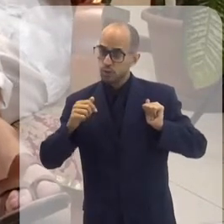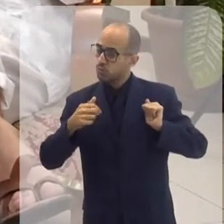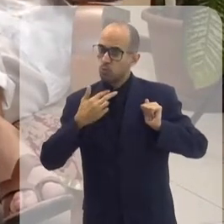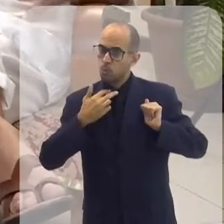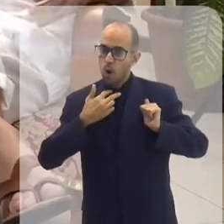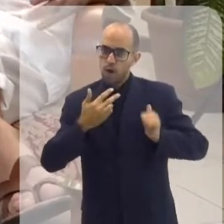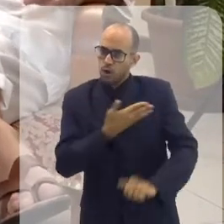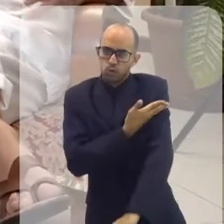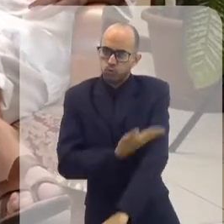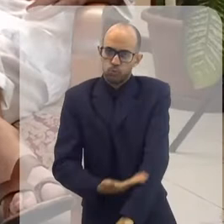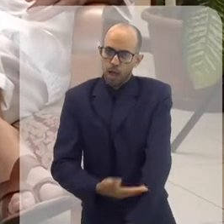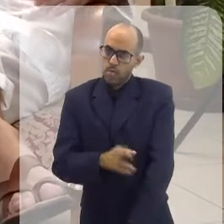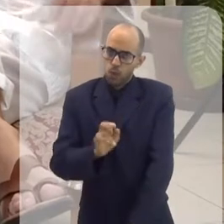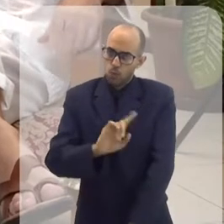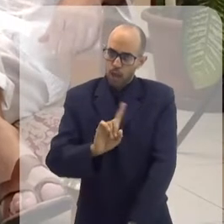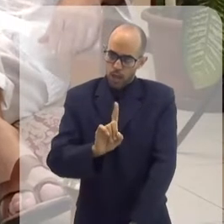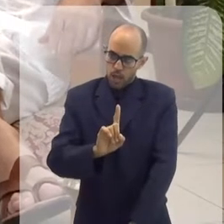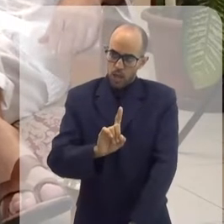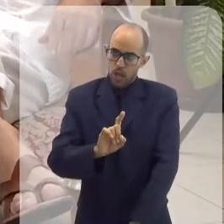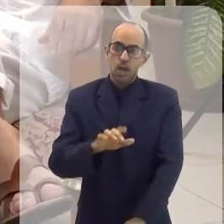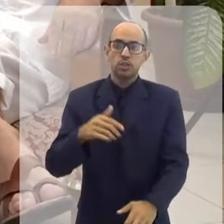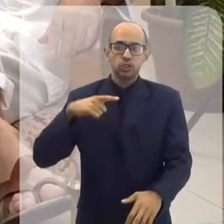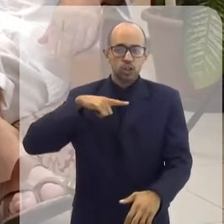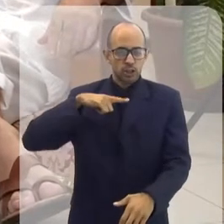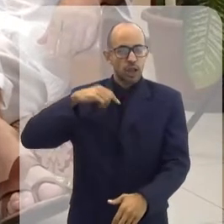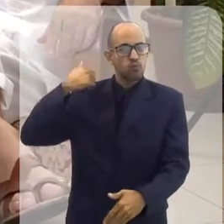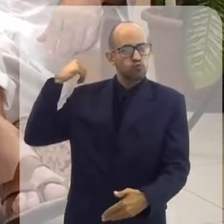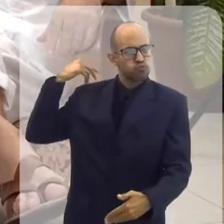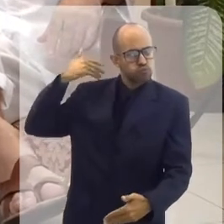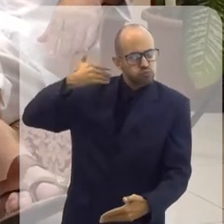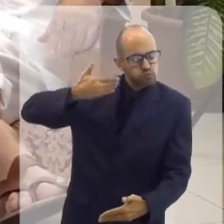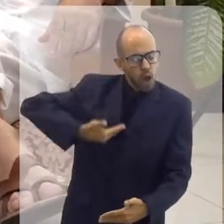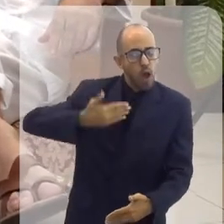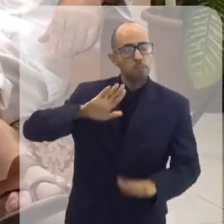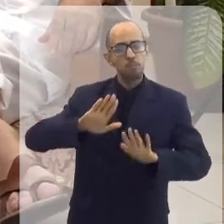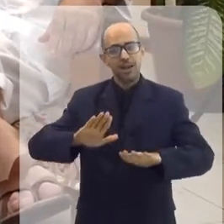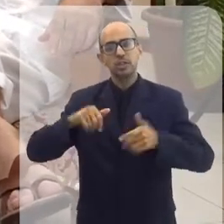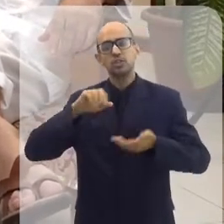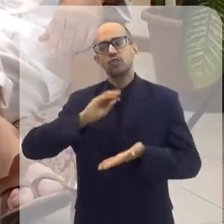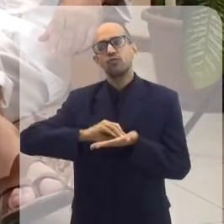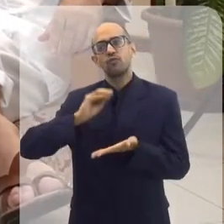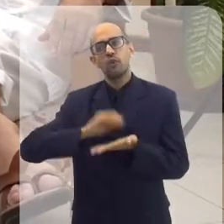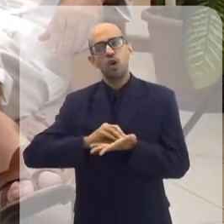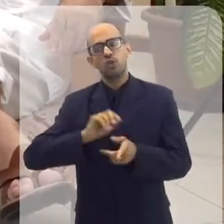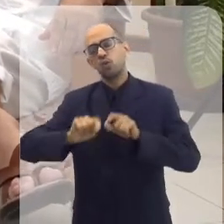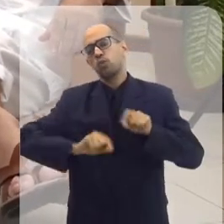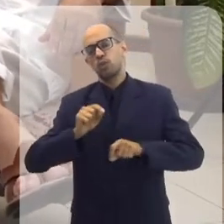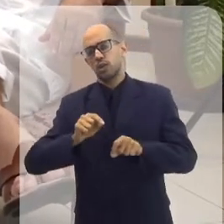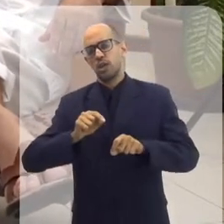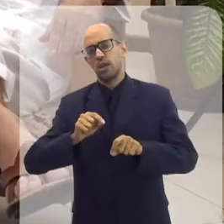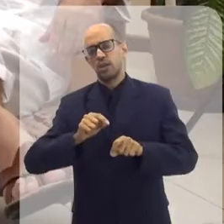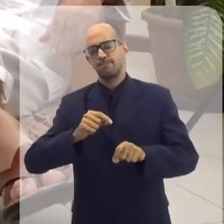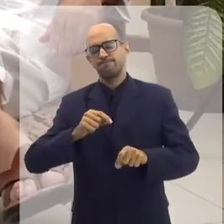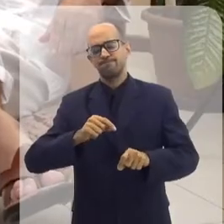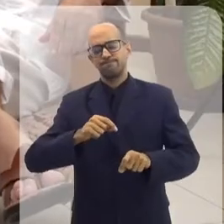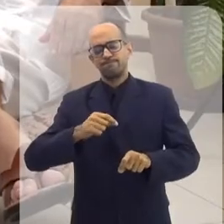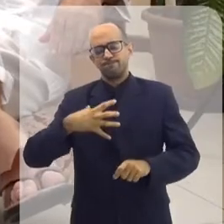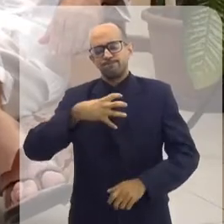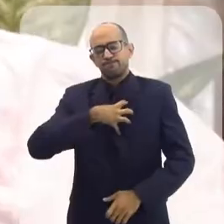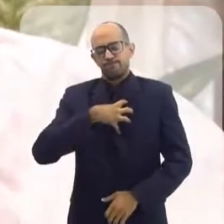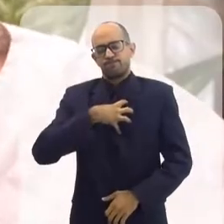acostumar com ela não é isso que eu tô dizendo é que nós temos um déficit muito grande um déficit humanitário